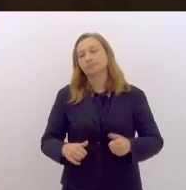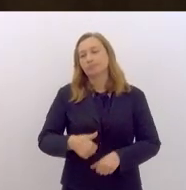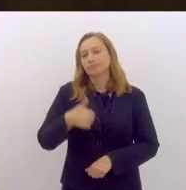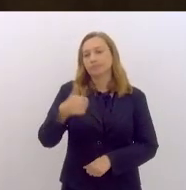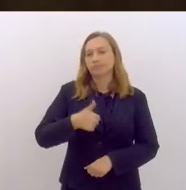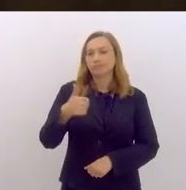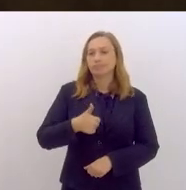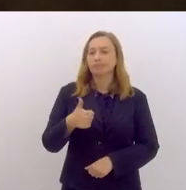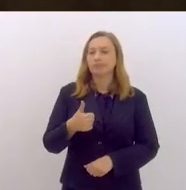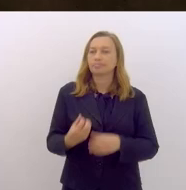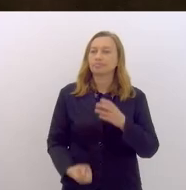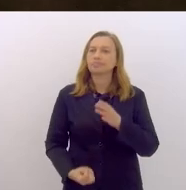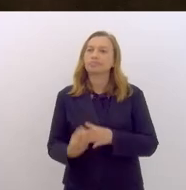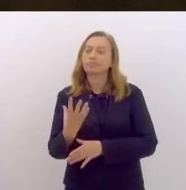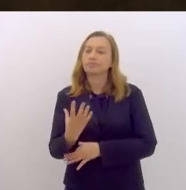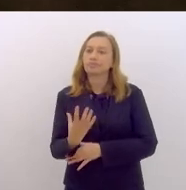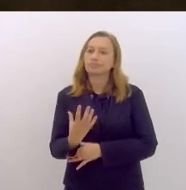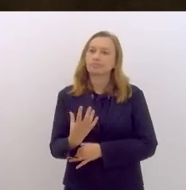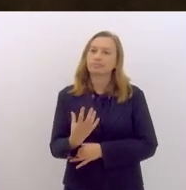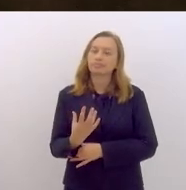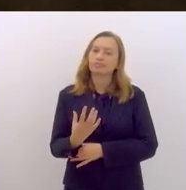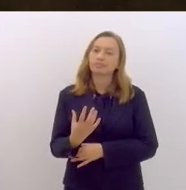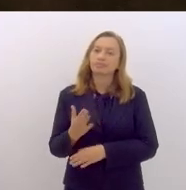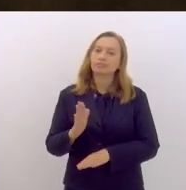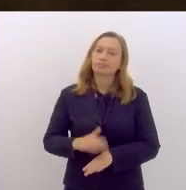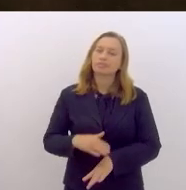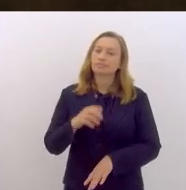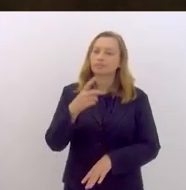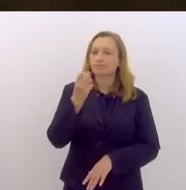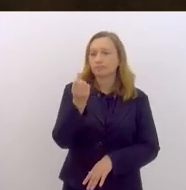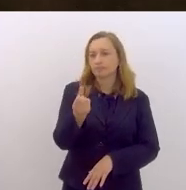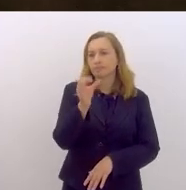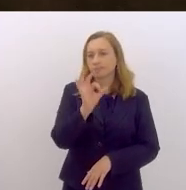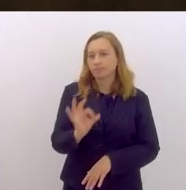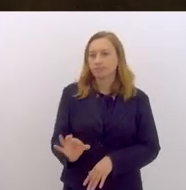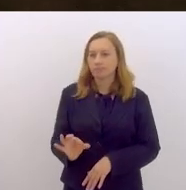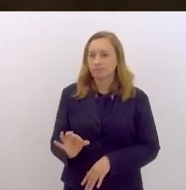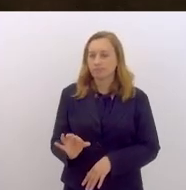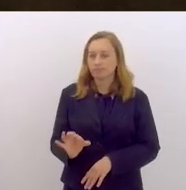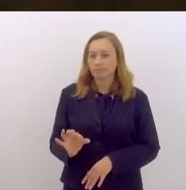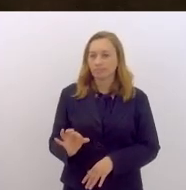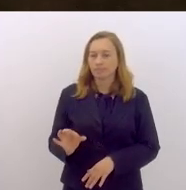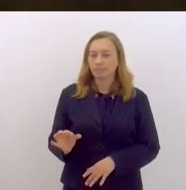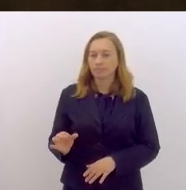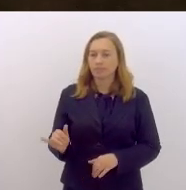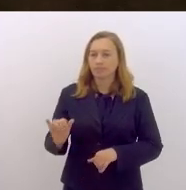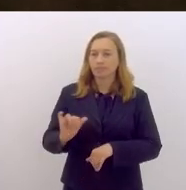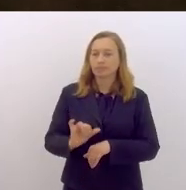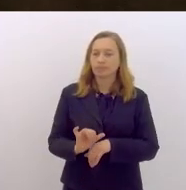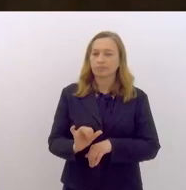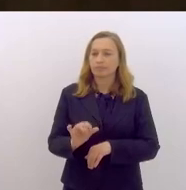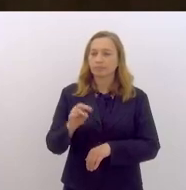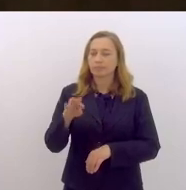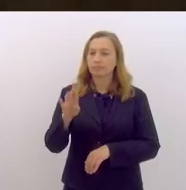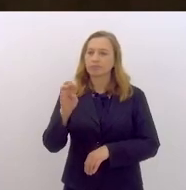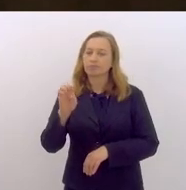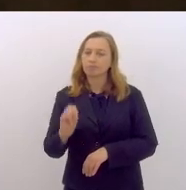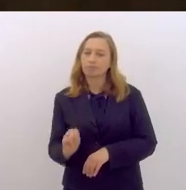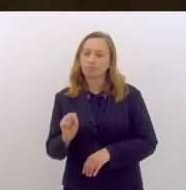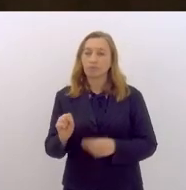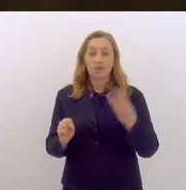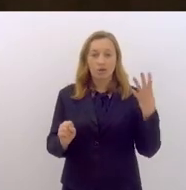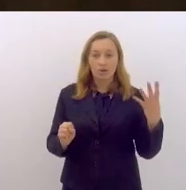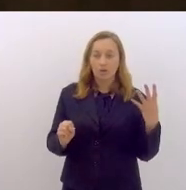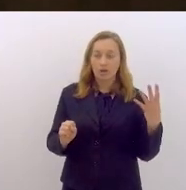para fica criado o acréscimo de 6% sobre emolumentos. Passou de 4